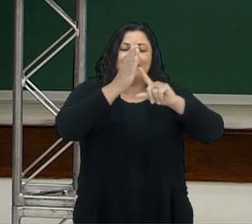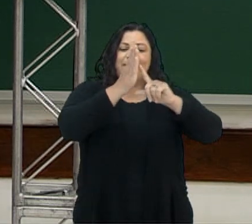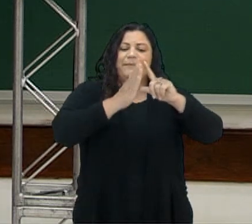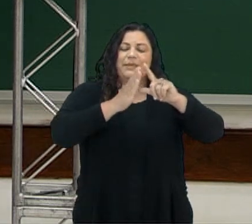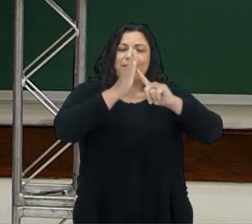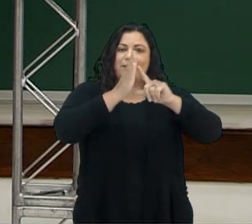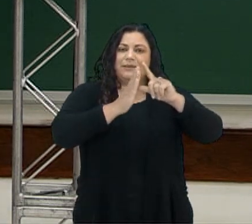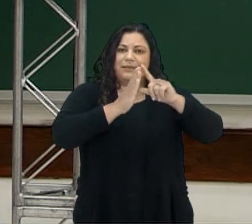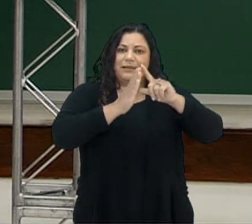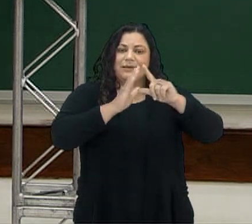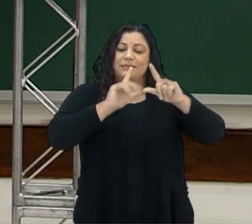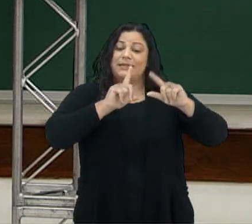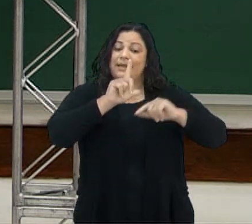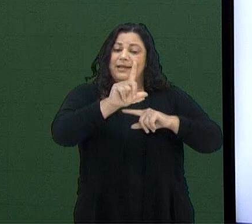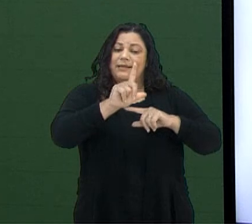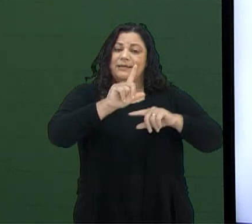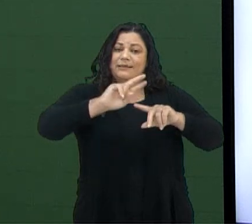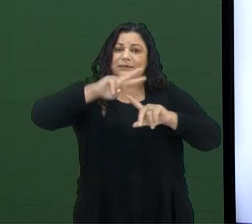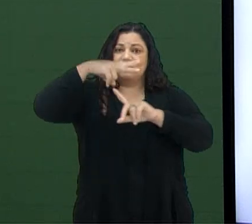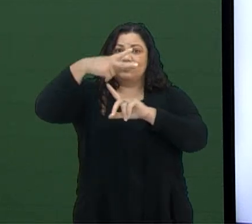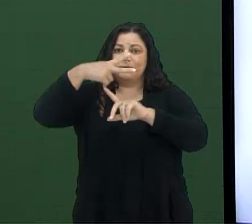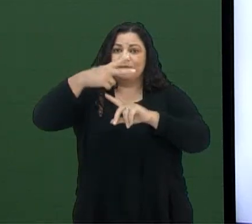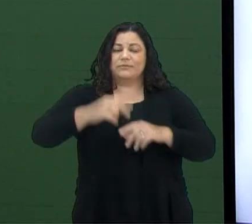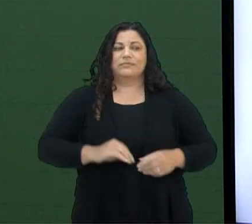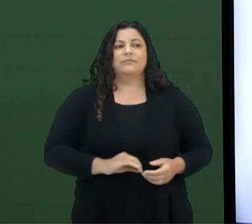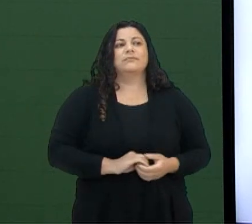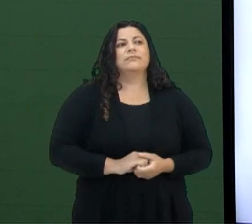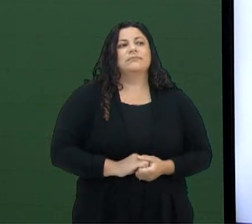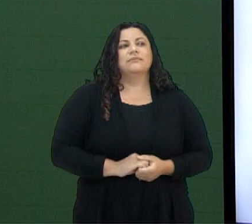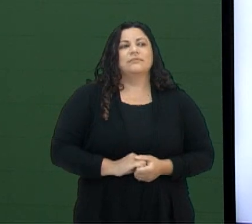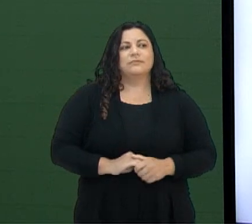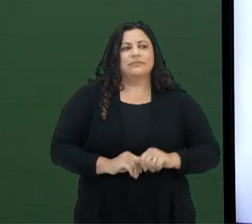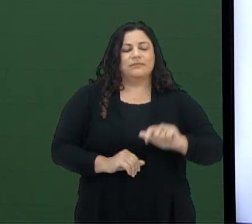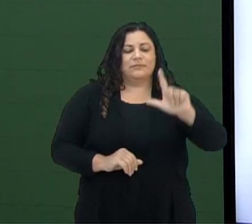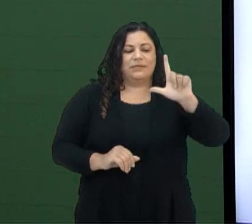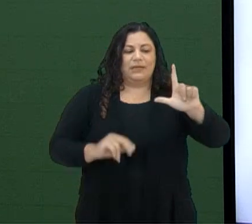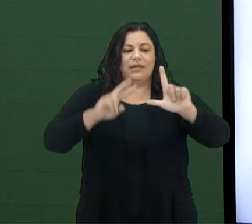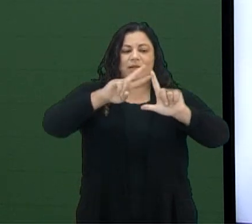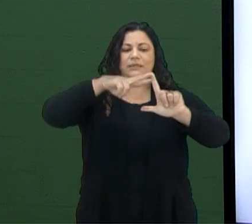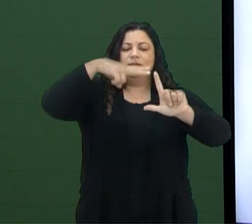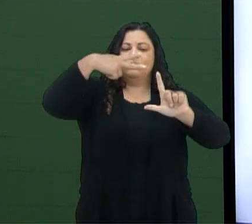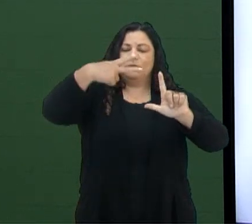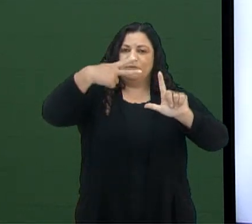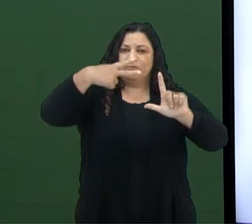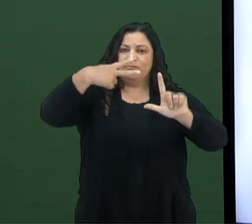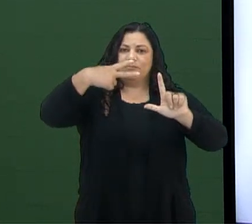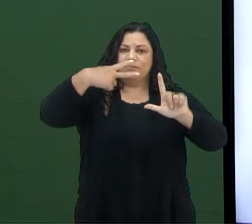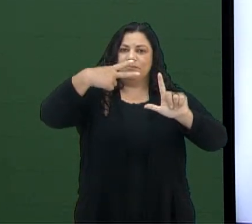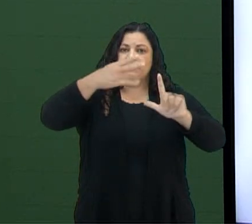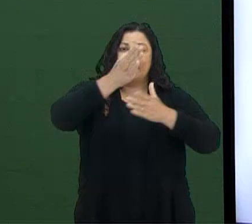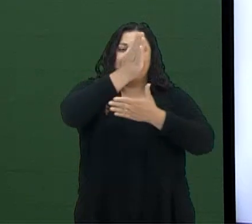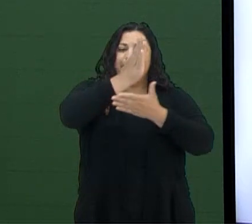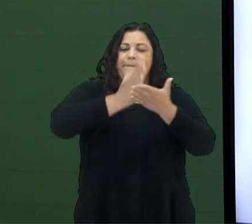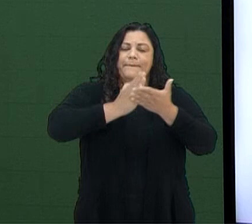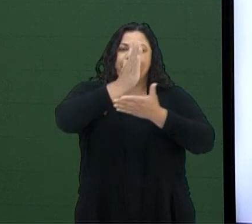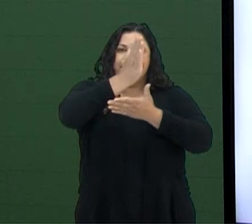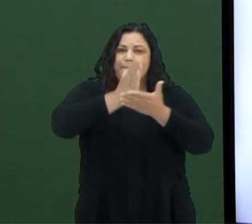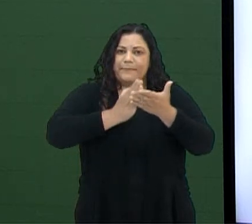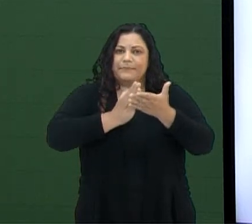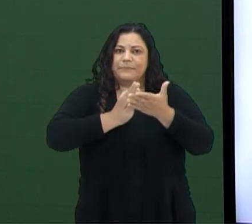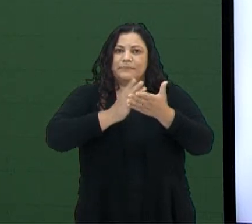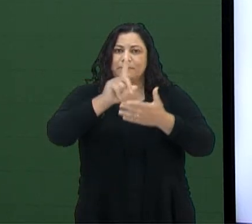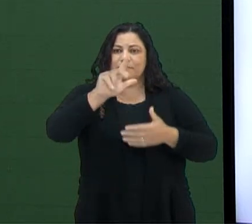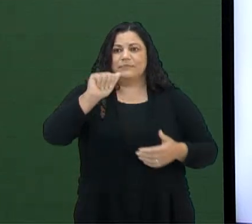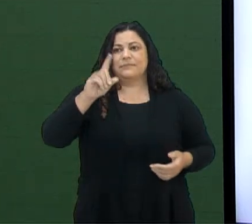L, a metade fica L sobre 2. Então, aqui vai ser L sobre 2. É a metade do tamanho do